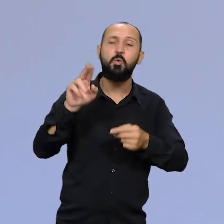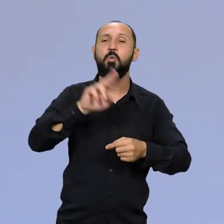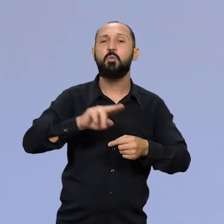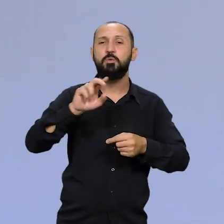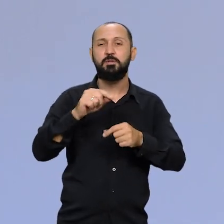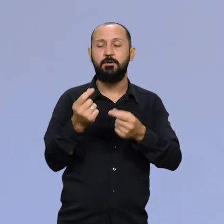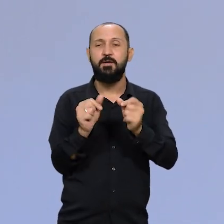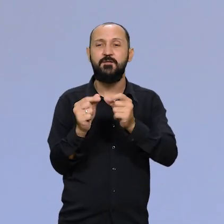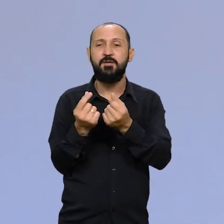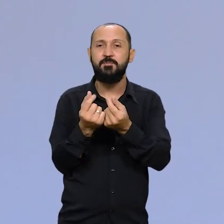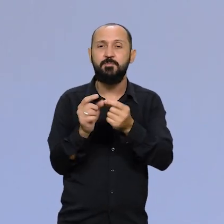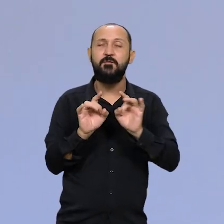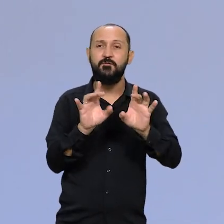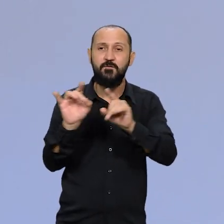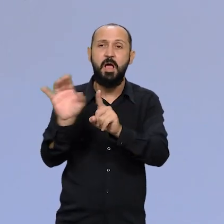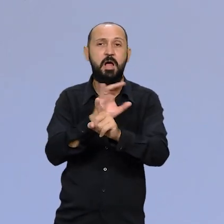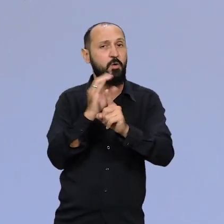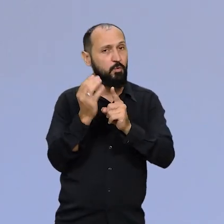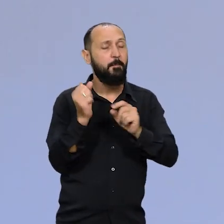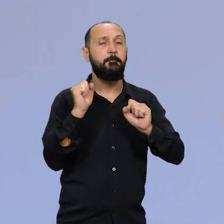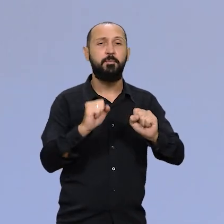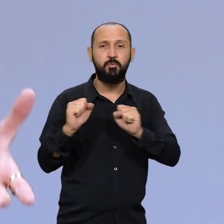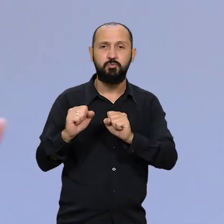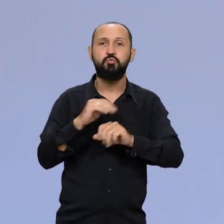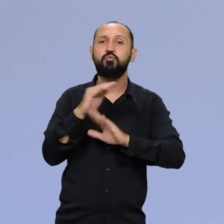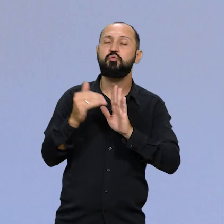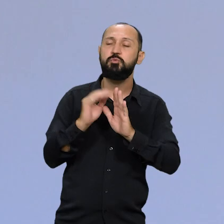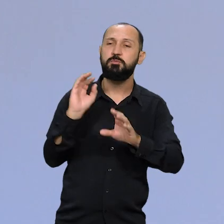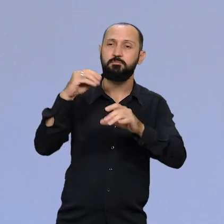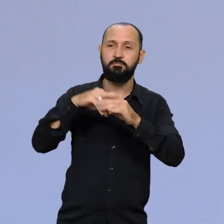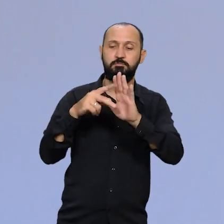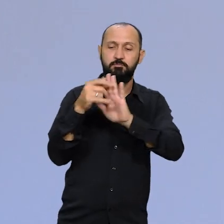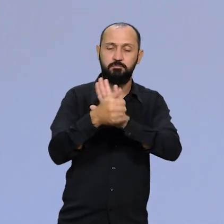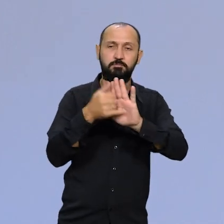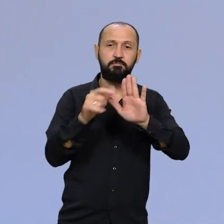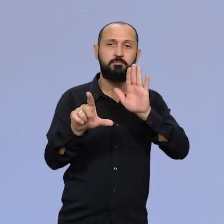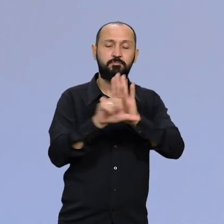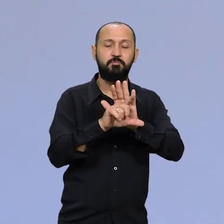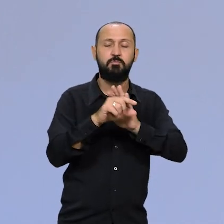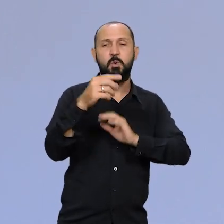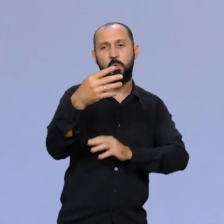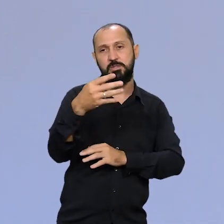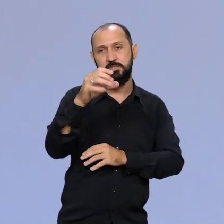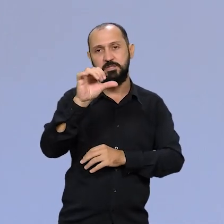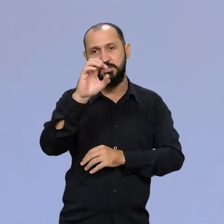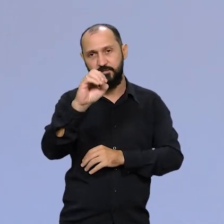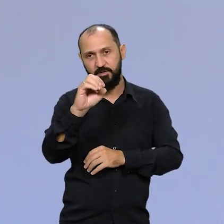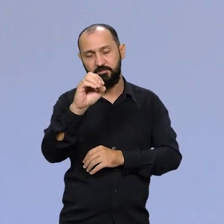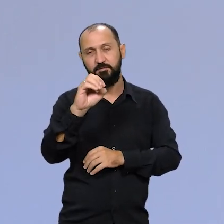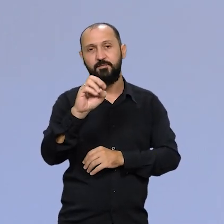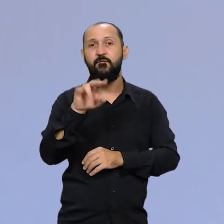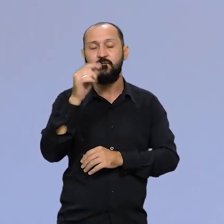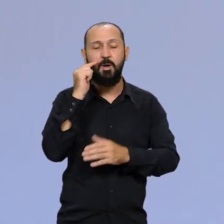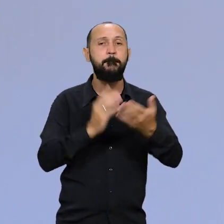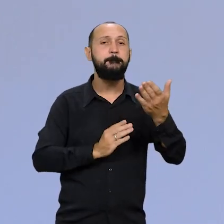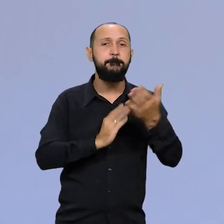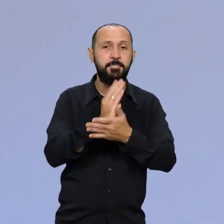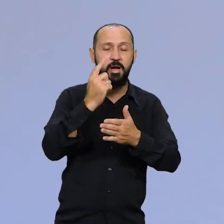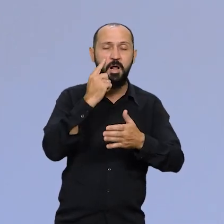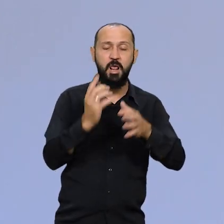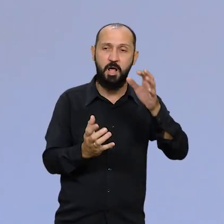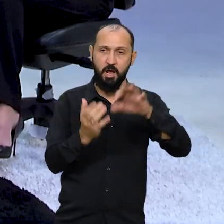interpretam esse direito originário como sendo a palavra que recepciona a tese do indigenato, que por sua vez